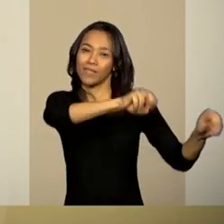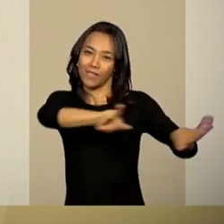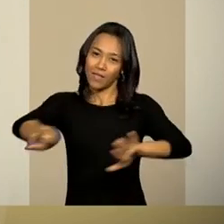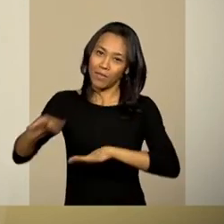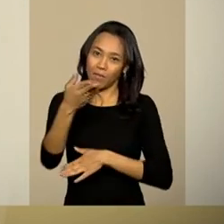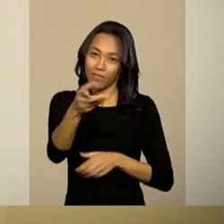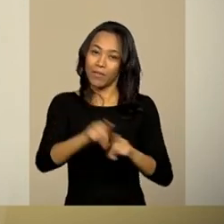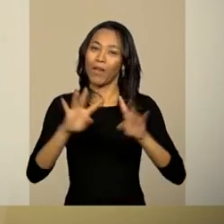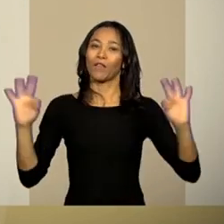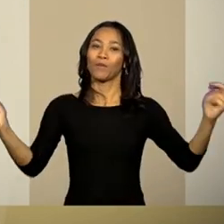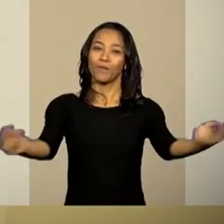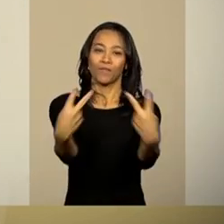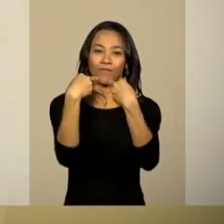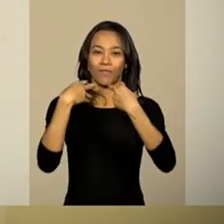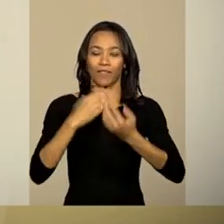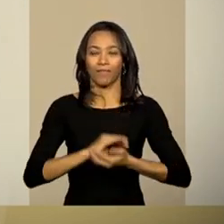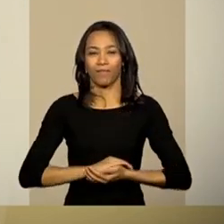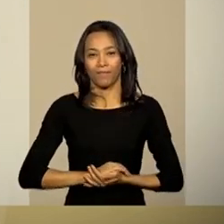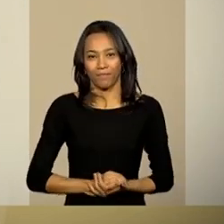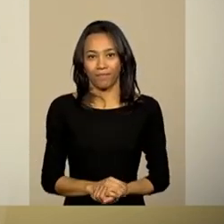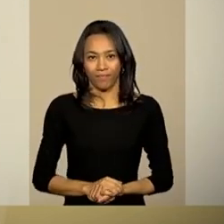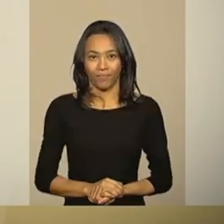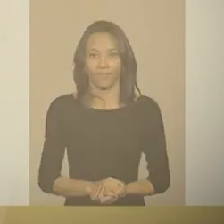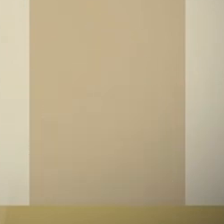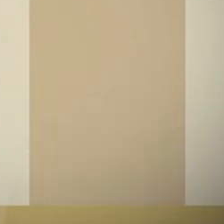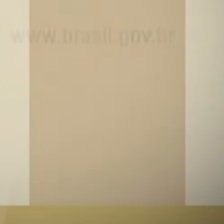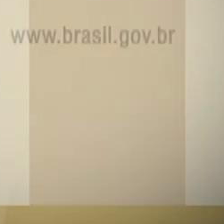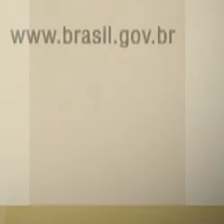para você e para os nossos ouvintes.